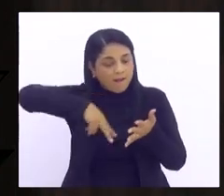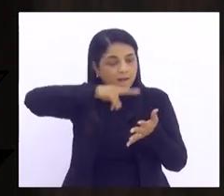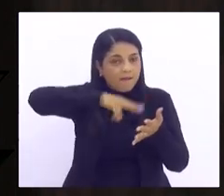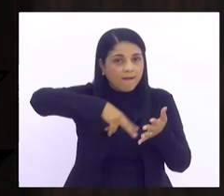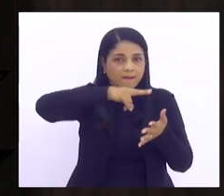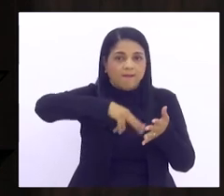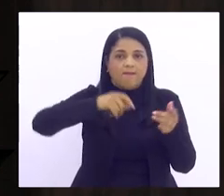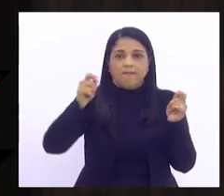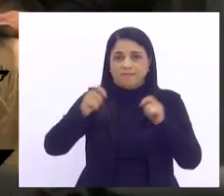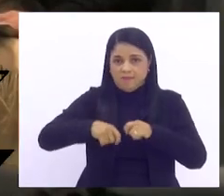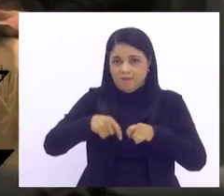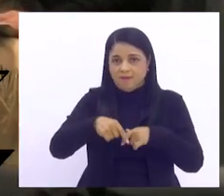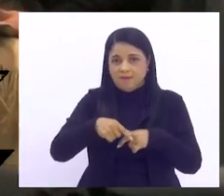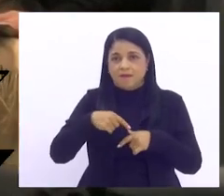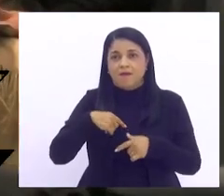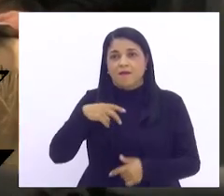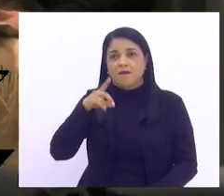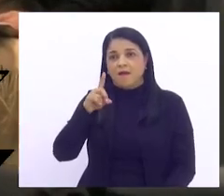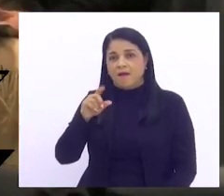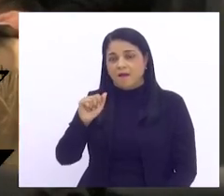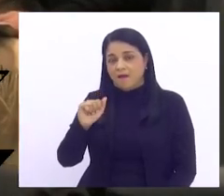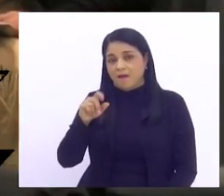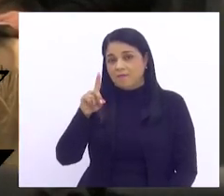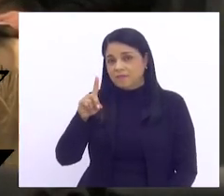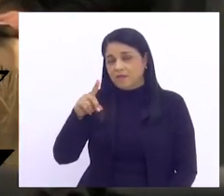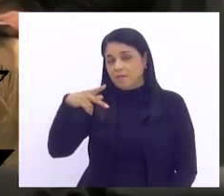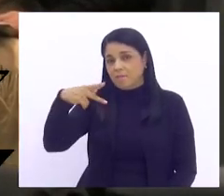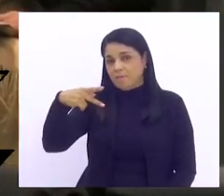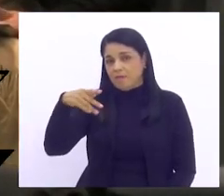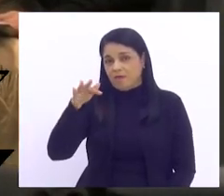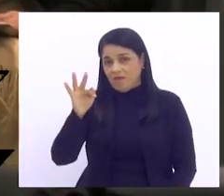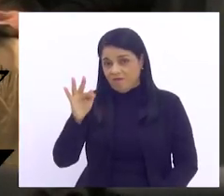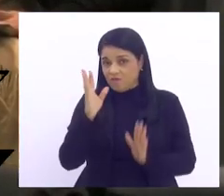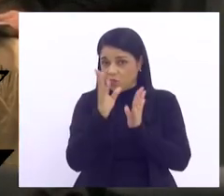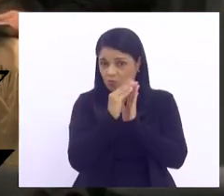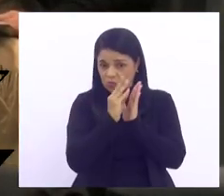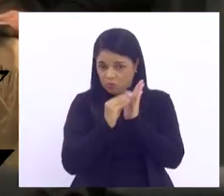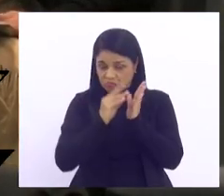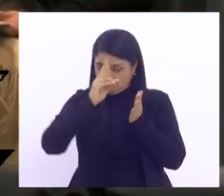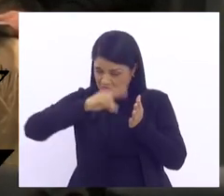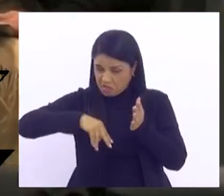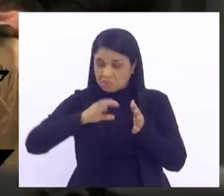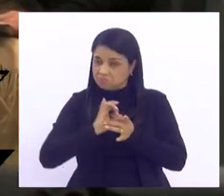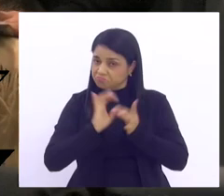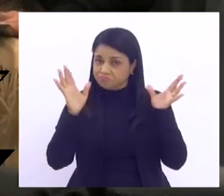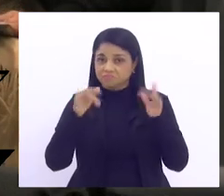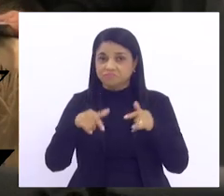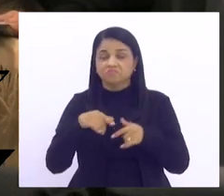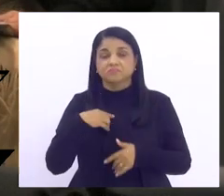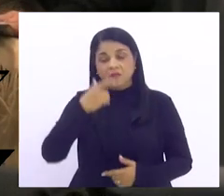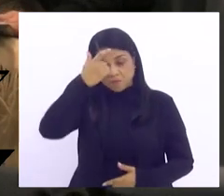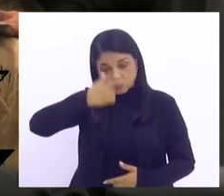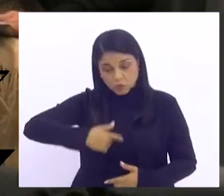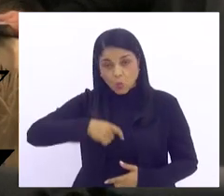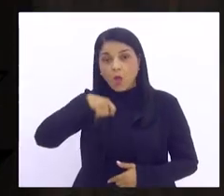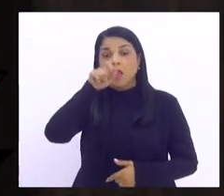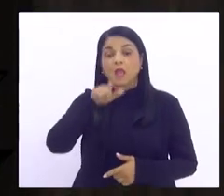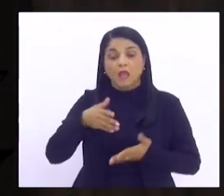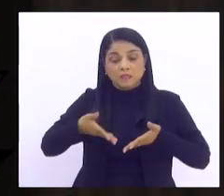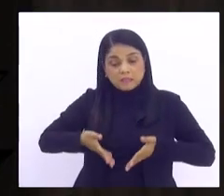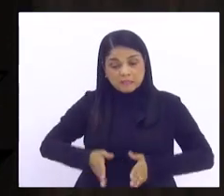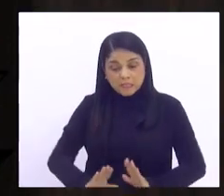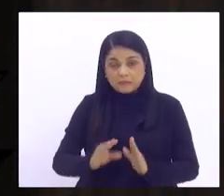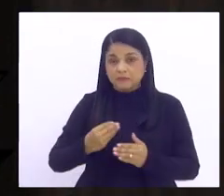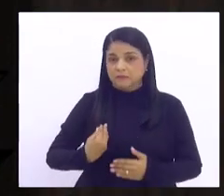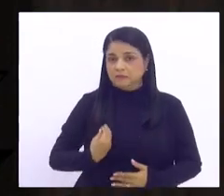basta ler a DPF, o conteúdo, nós vamos perceber que pessoa, segundo a DPF, é quem nasce com